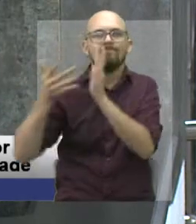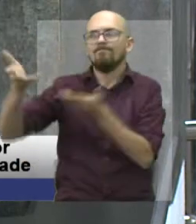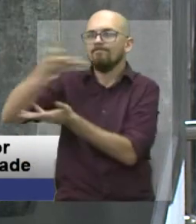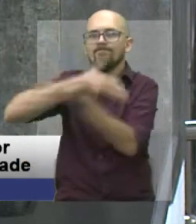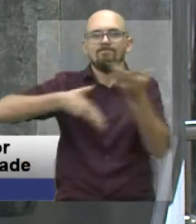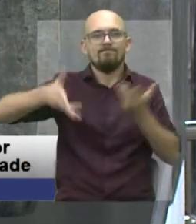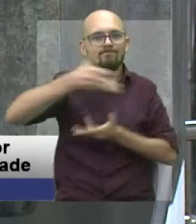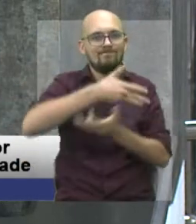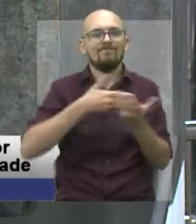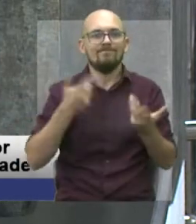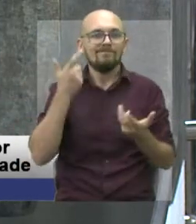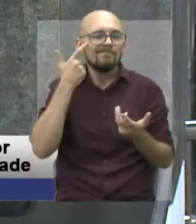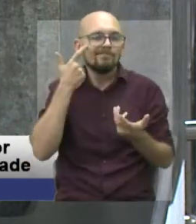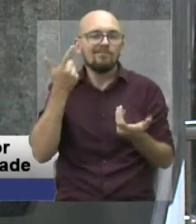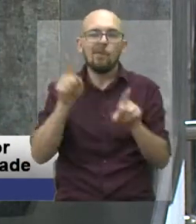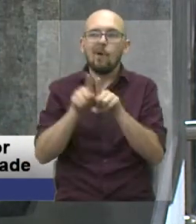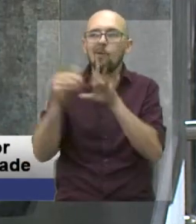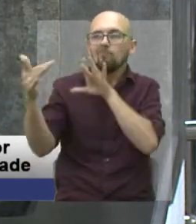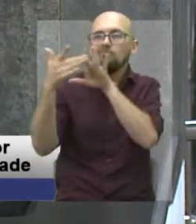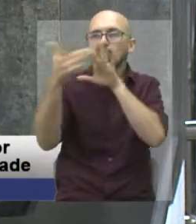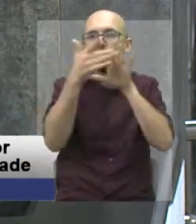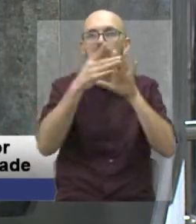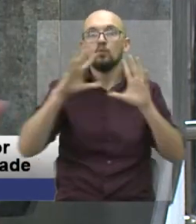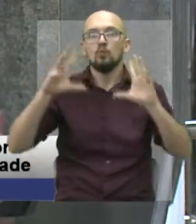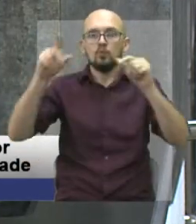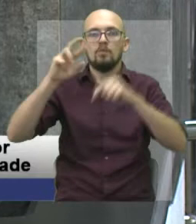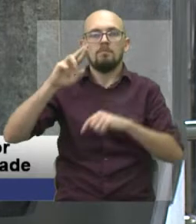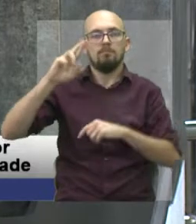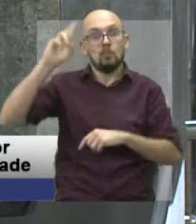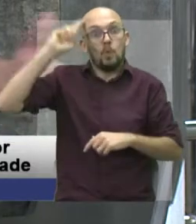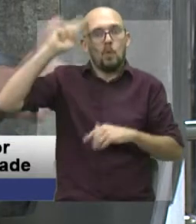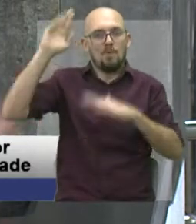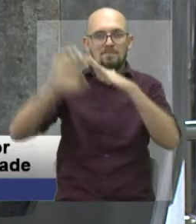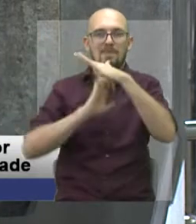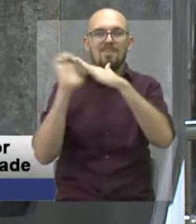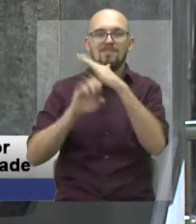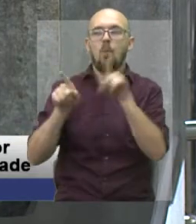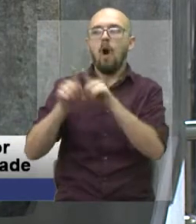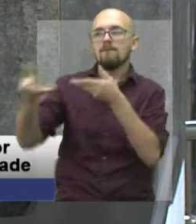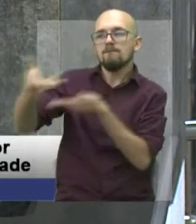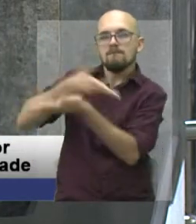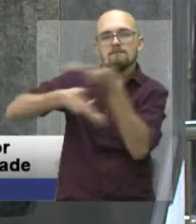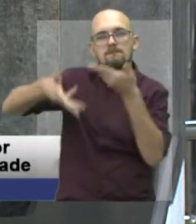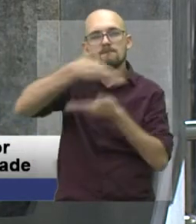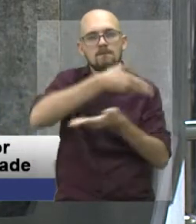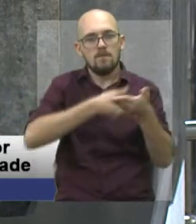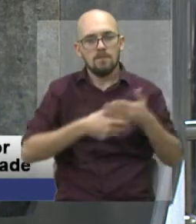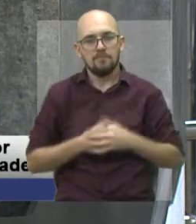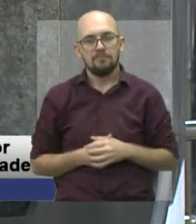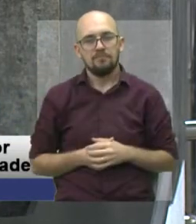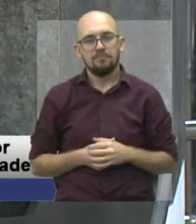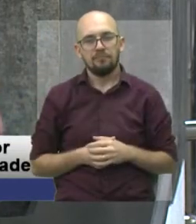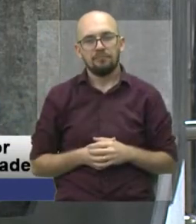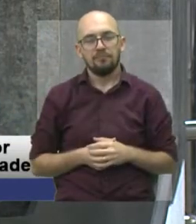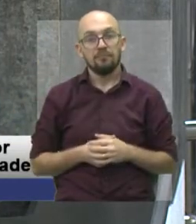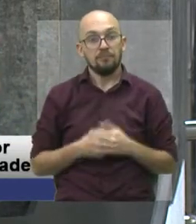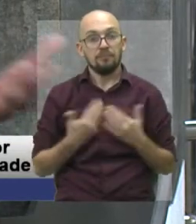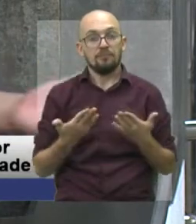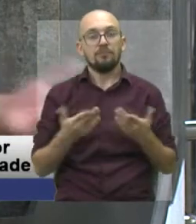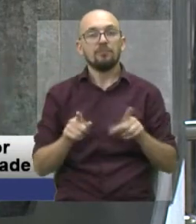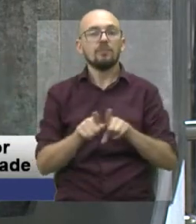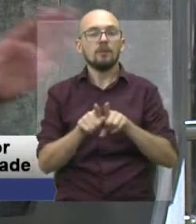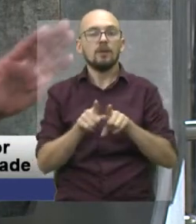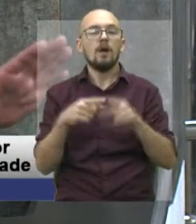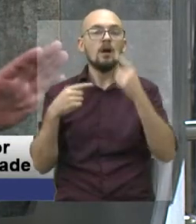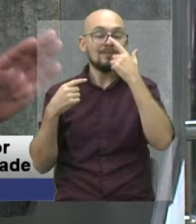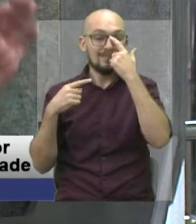Abrindo o leque para todos, né? Então, uma interação junto disso. E o que a